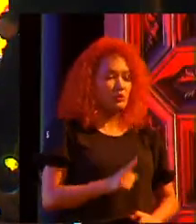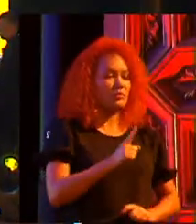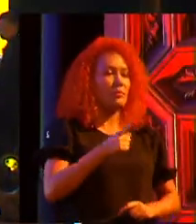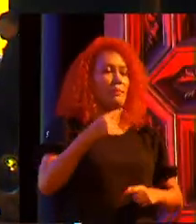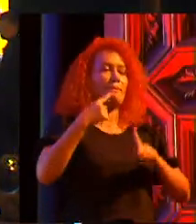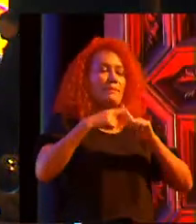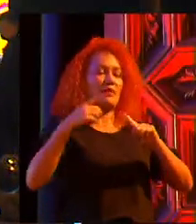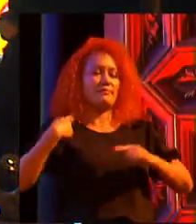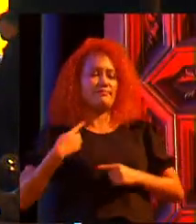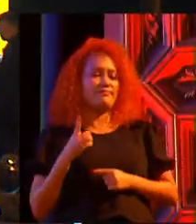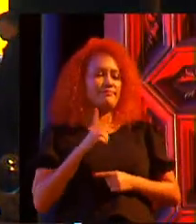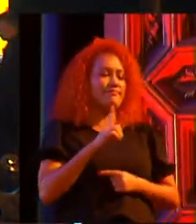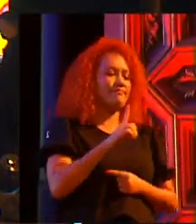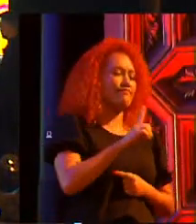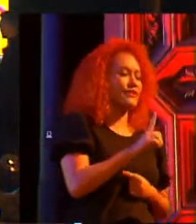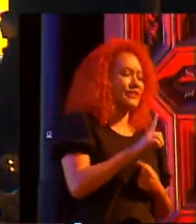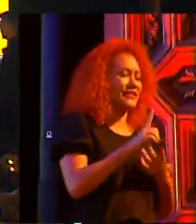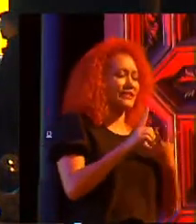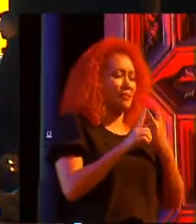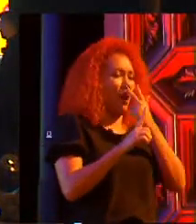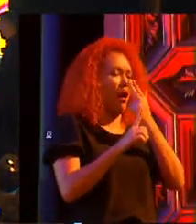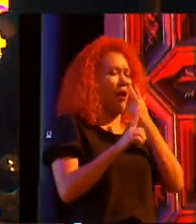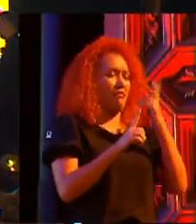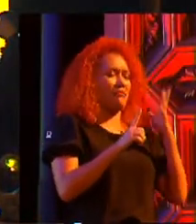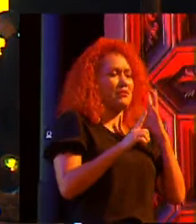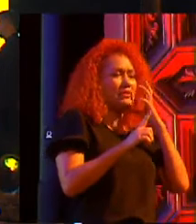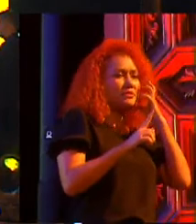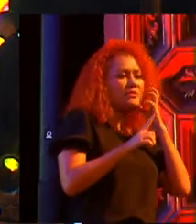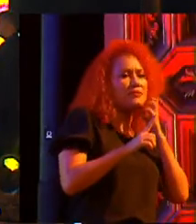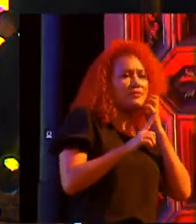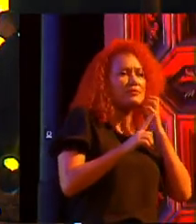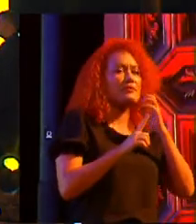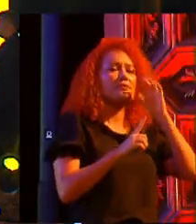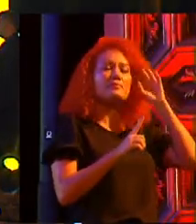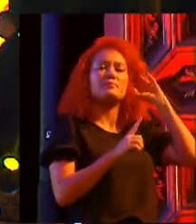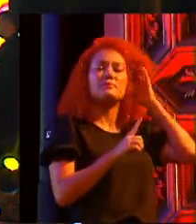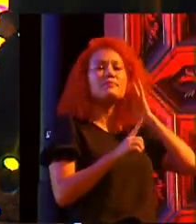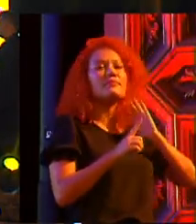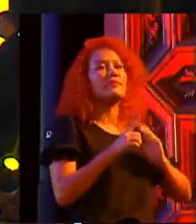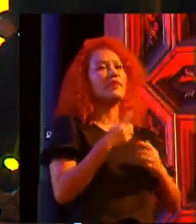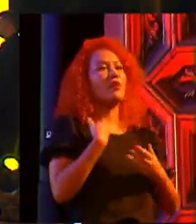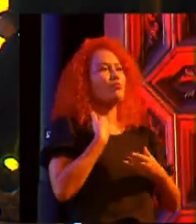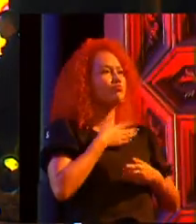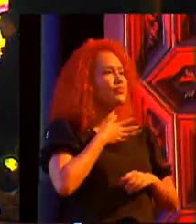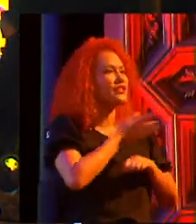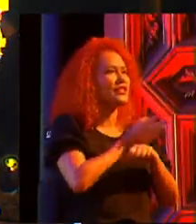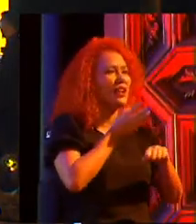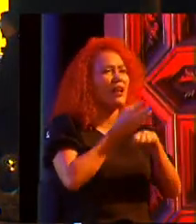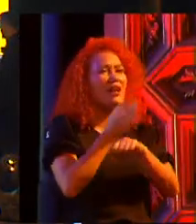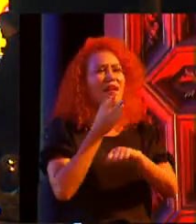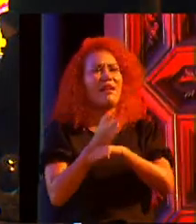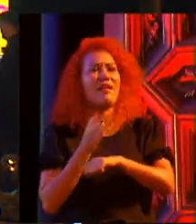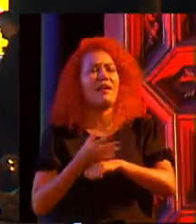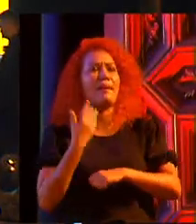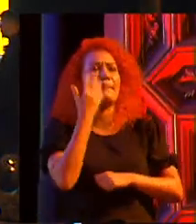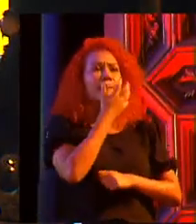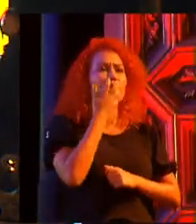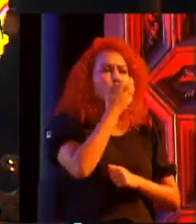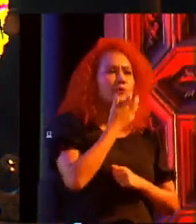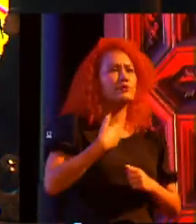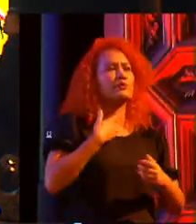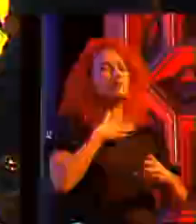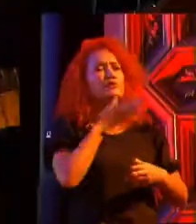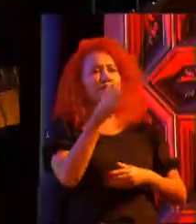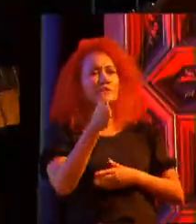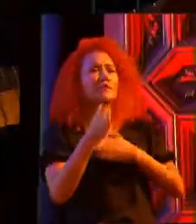adotada. Digo isso em cada canto que eu vou e levo a nossa música. E